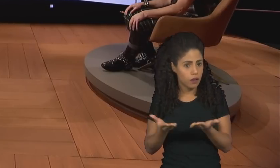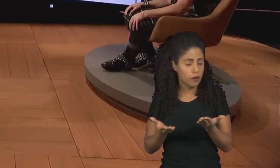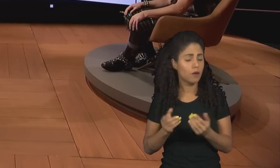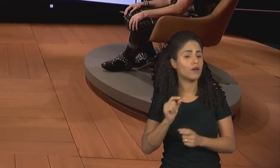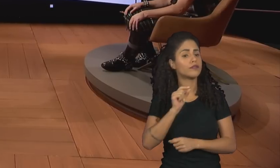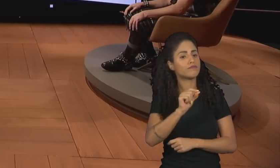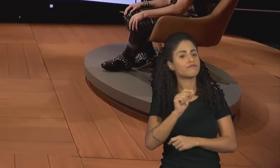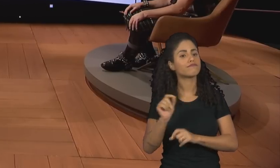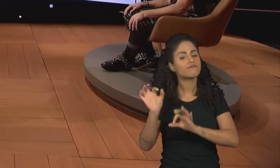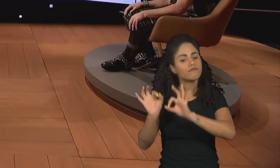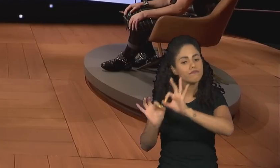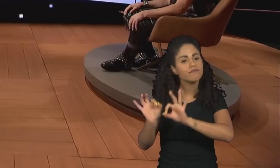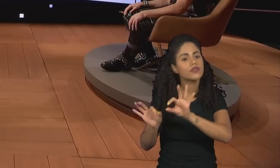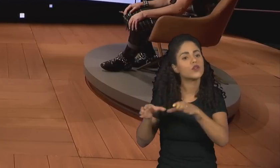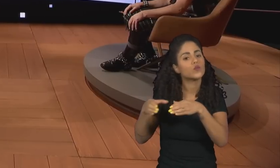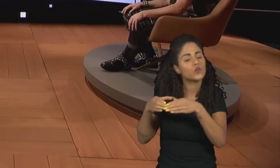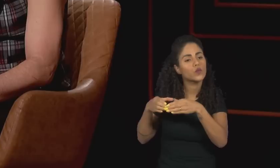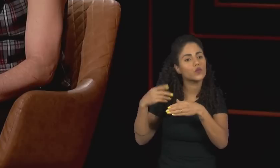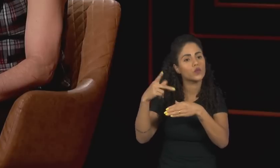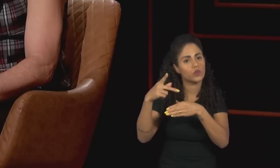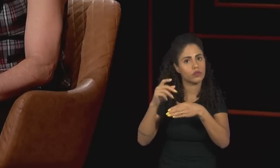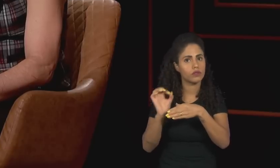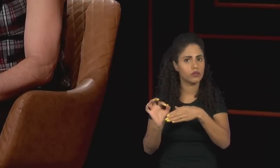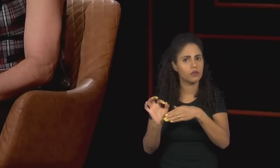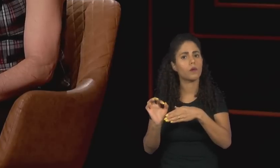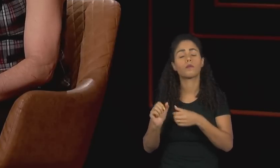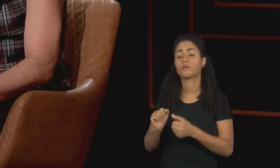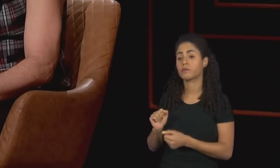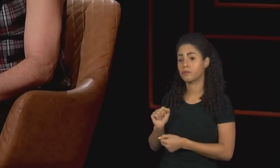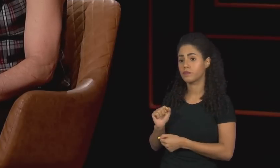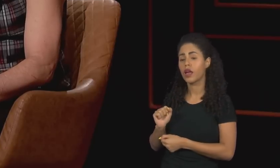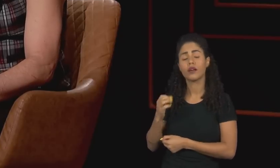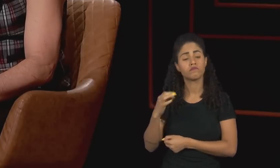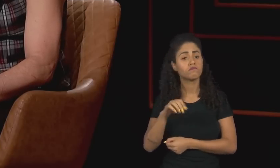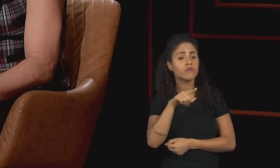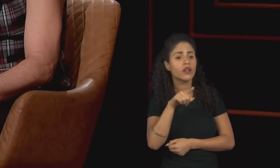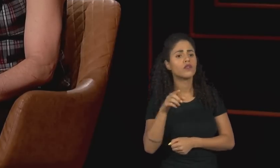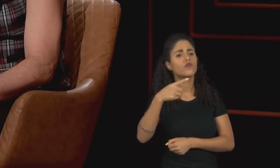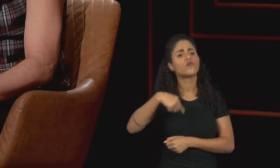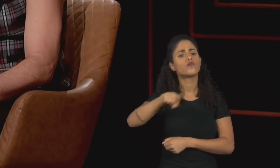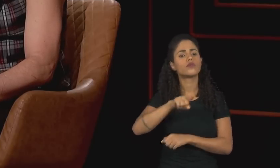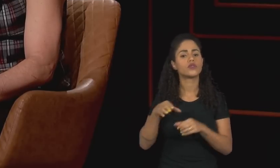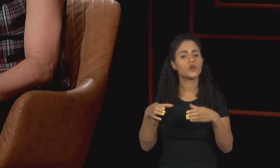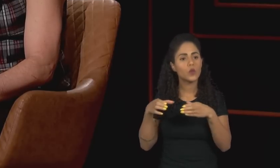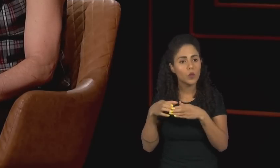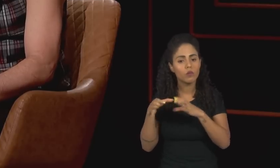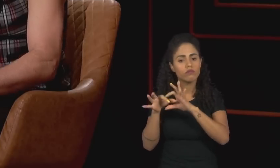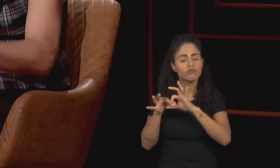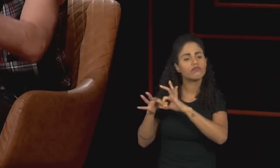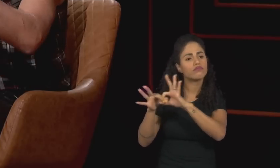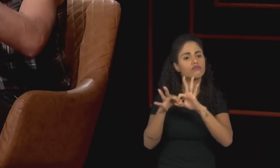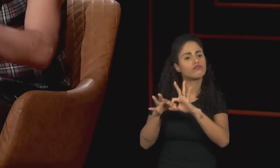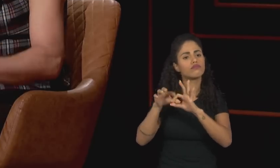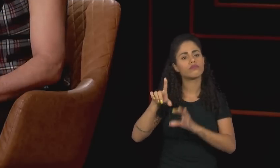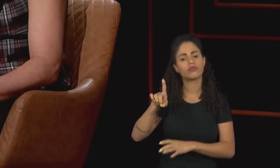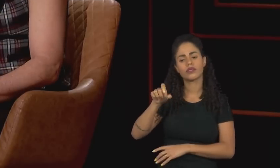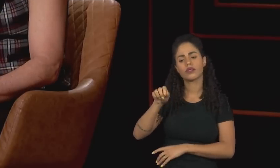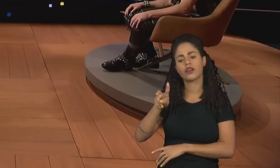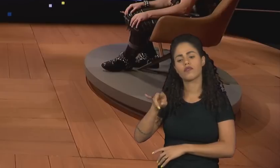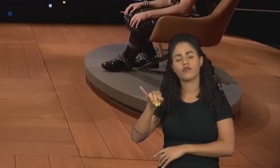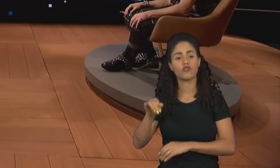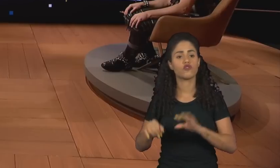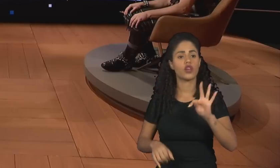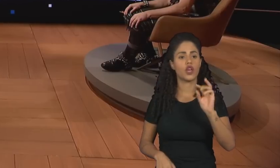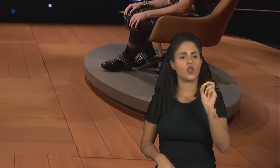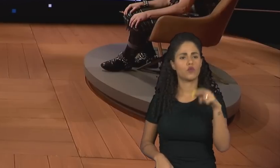O produtor de vocês, que é o Bernard Rhodes, é isso? Sim. Diz que vocês são um elo perdido entre o David Bowie e o Tom